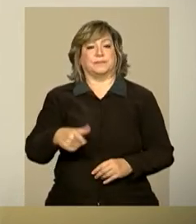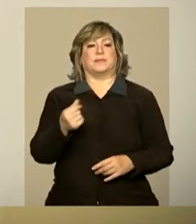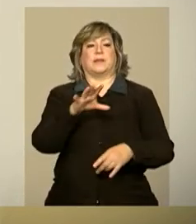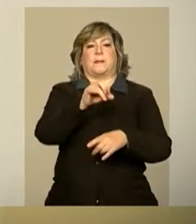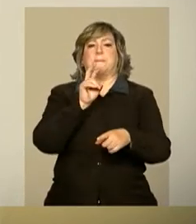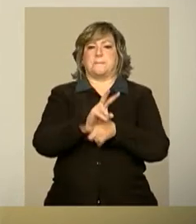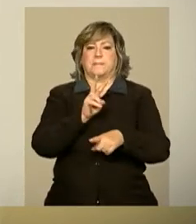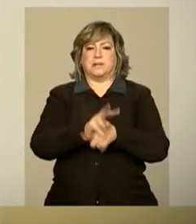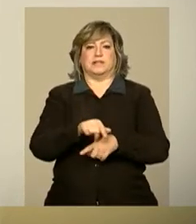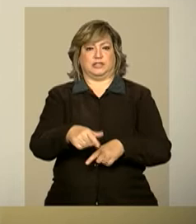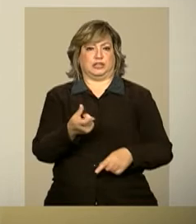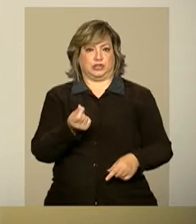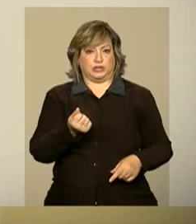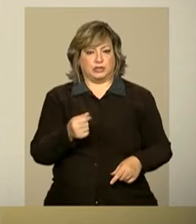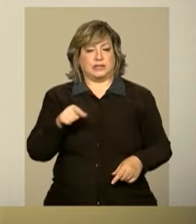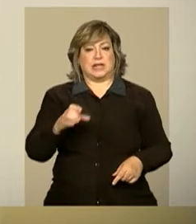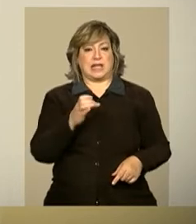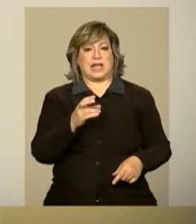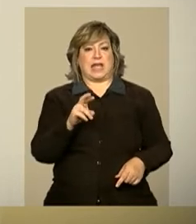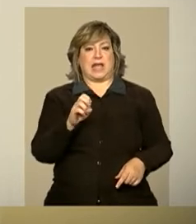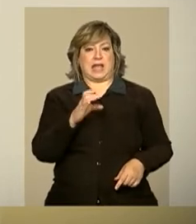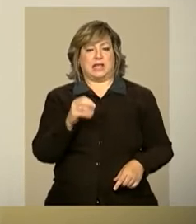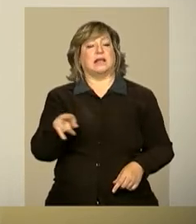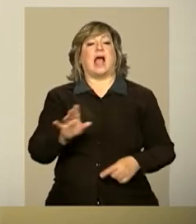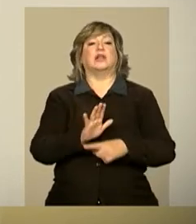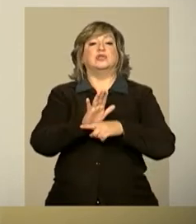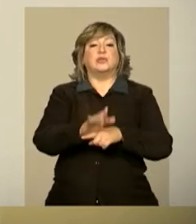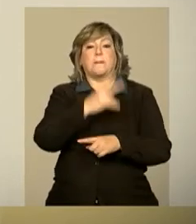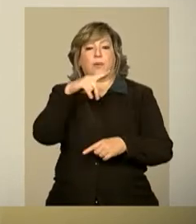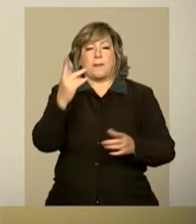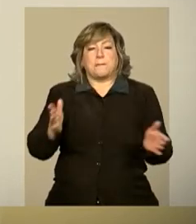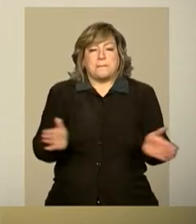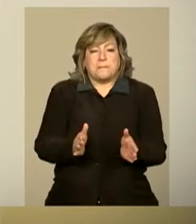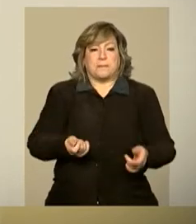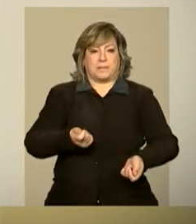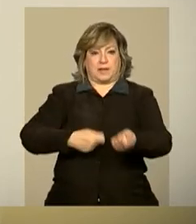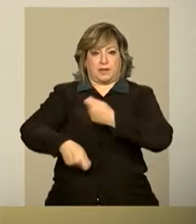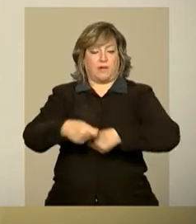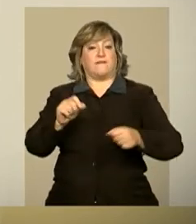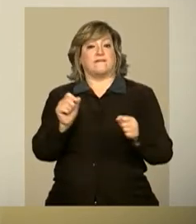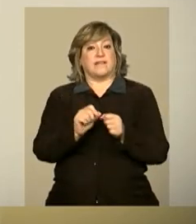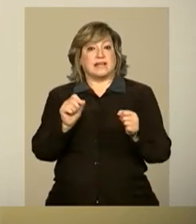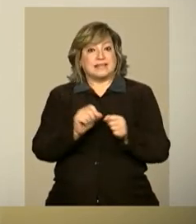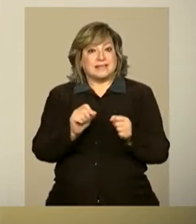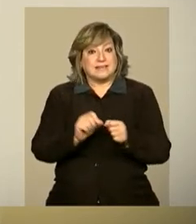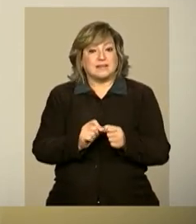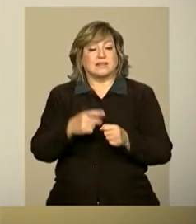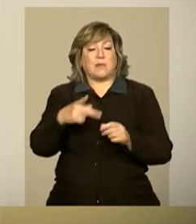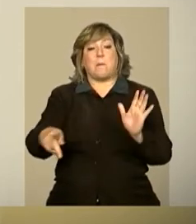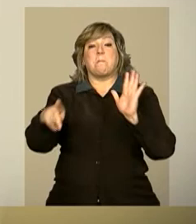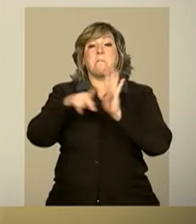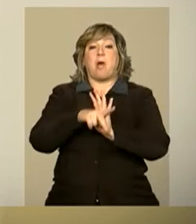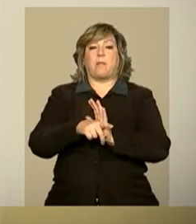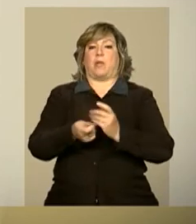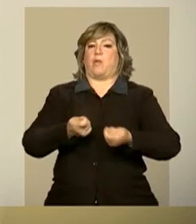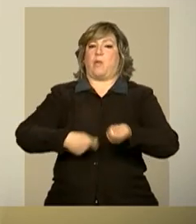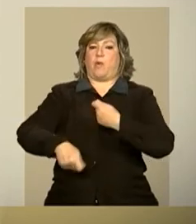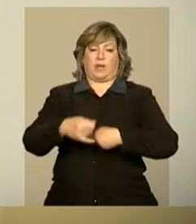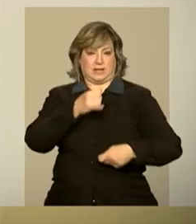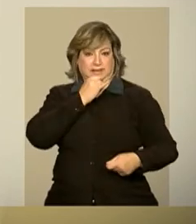emprestar os recursos o dinheiro o crescer ajuda o microempreendedor a desenvolver EA gerir seu próprio negócio